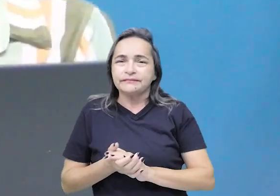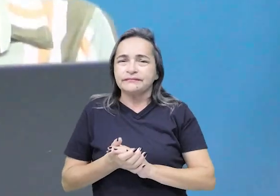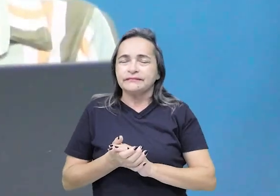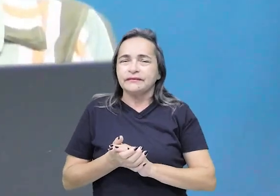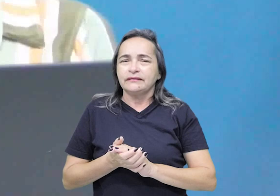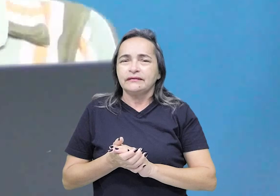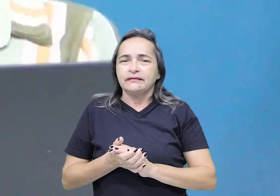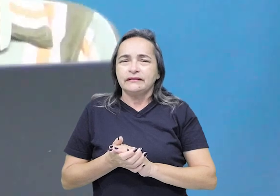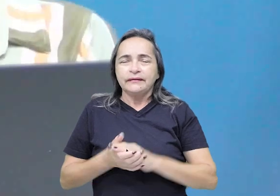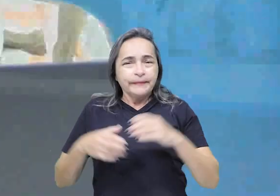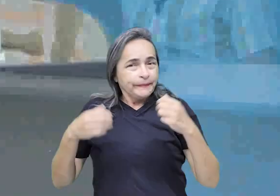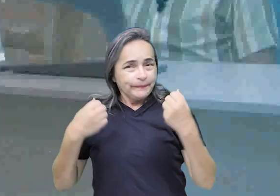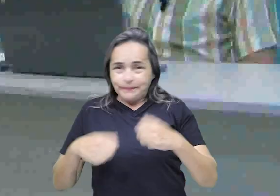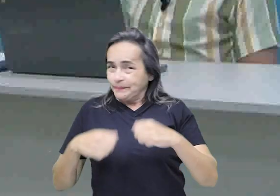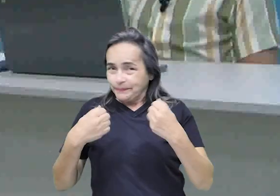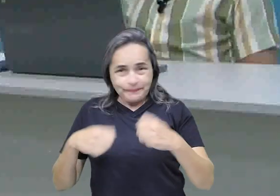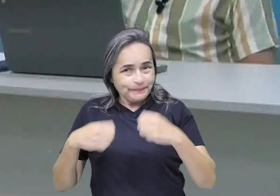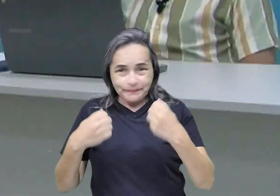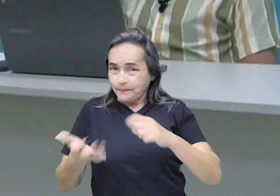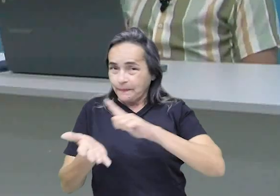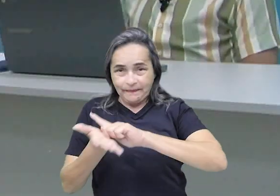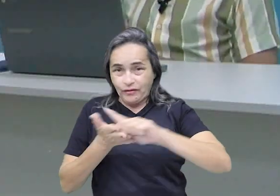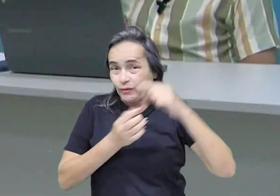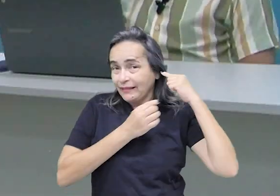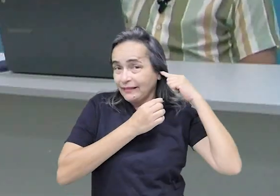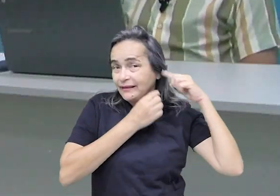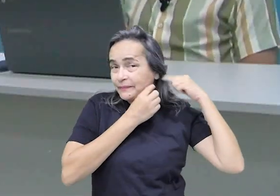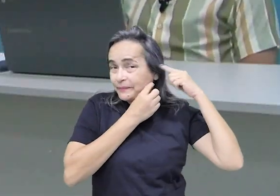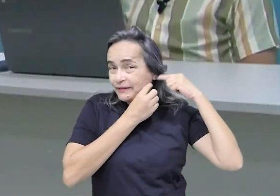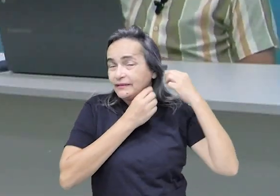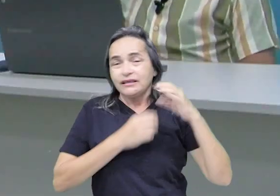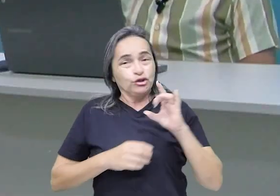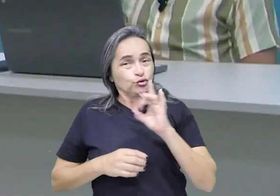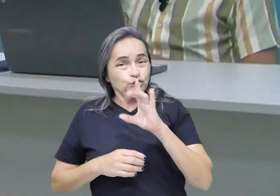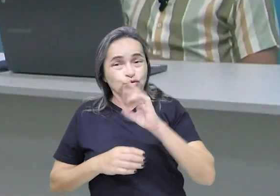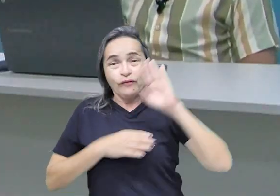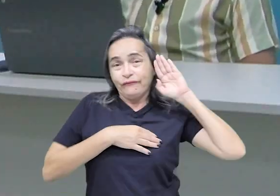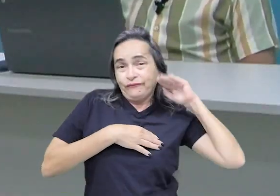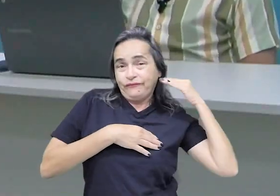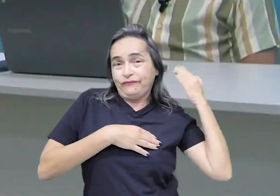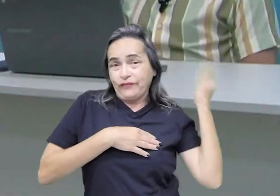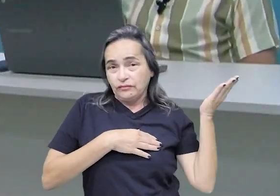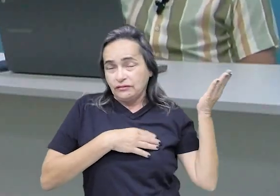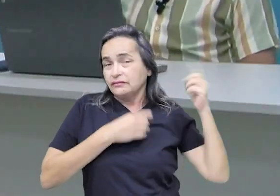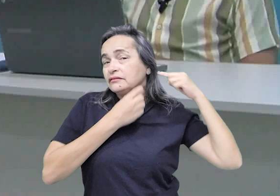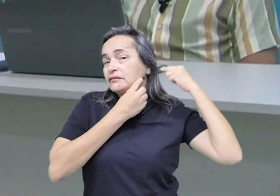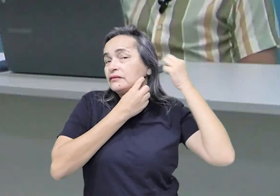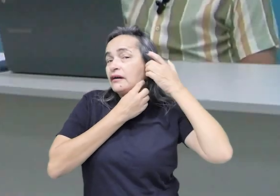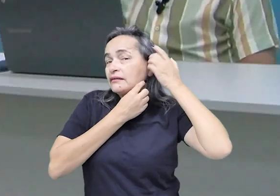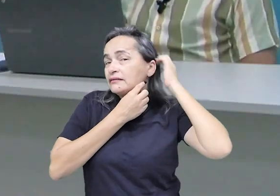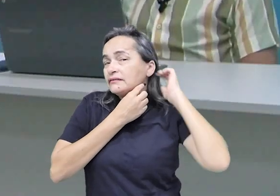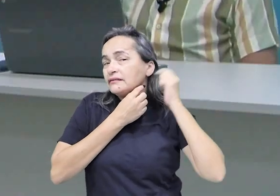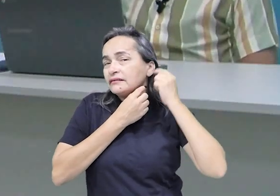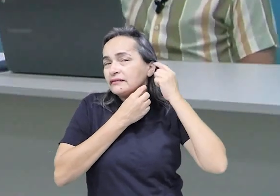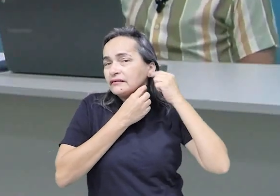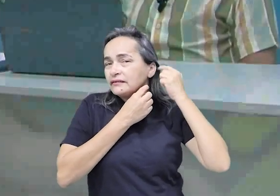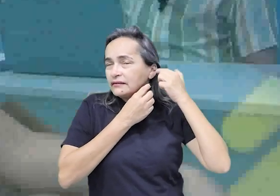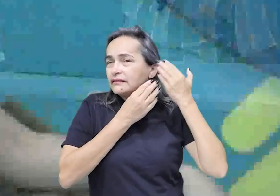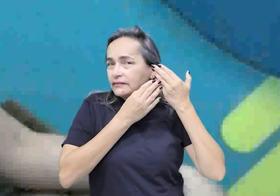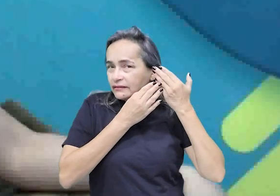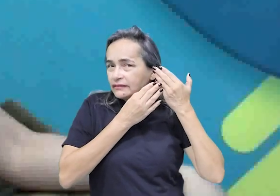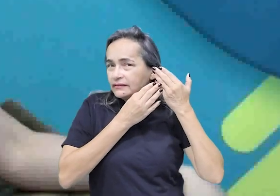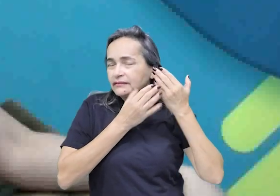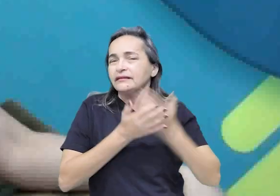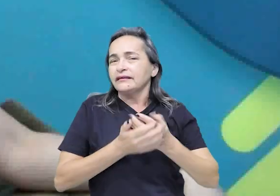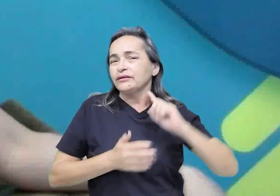ela não deve ser limpa. A gente limpa o nosso ouvido aqui por fora. Essa sujeirinha que pode se acumular aqui no